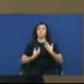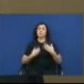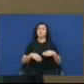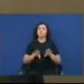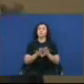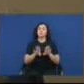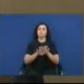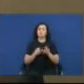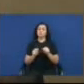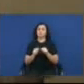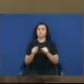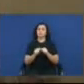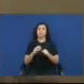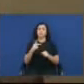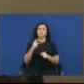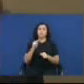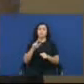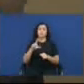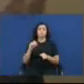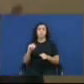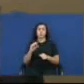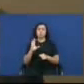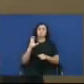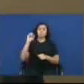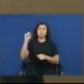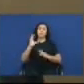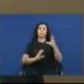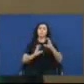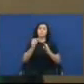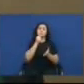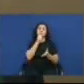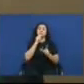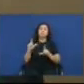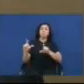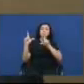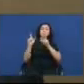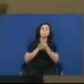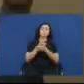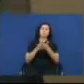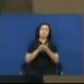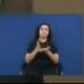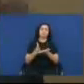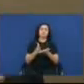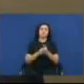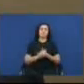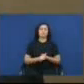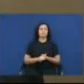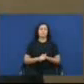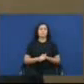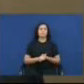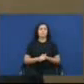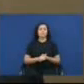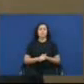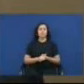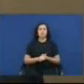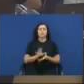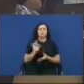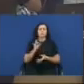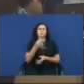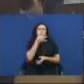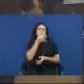Paulo Cavazin, né? Venceu o concurso e até hoje não foi colocado Dá uma lá. parte, Walter. Pois não. É